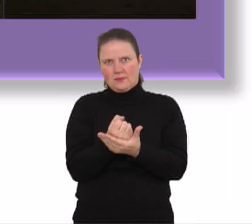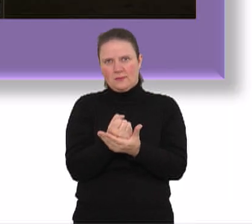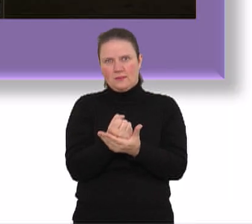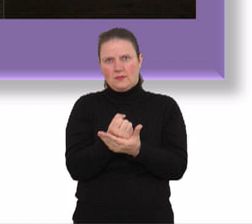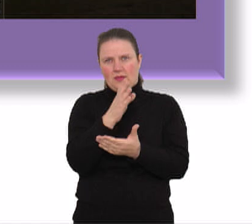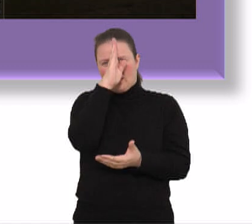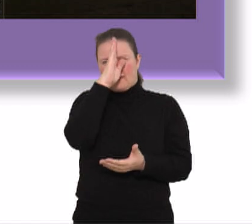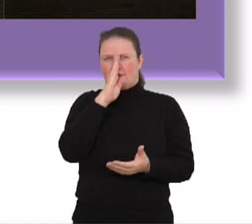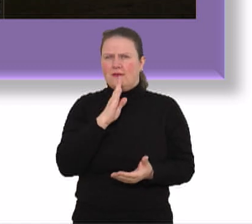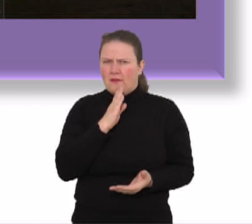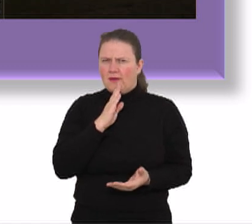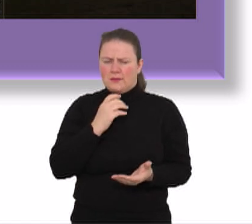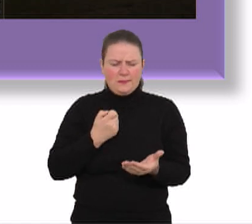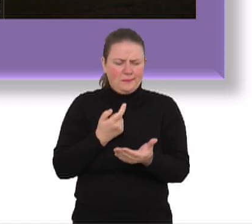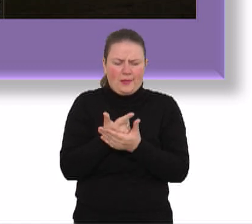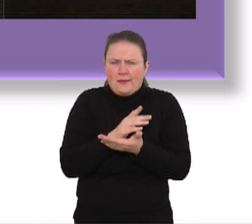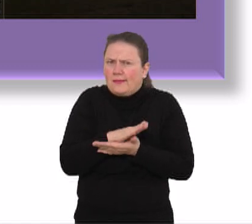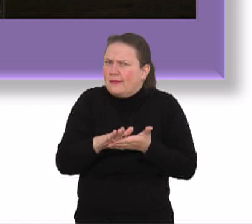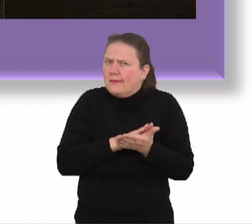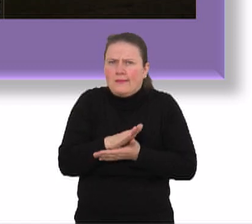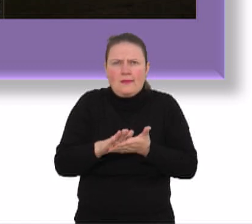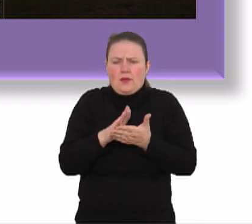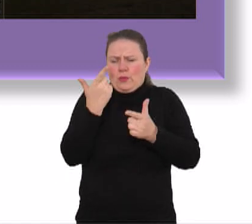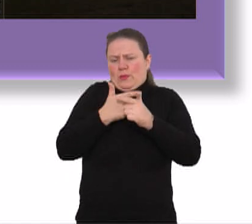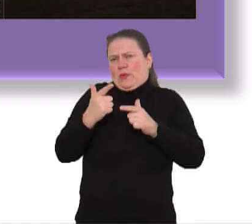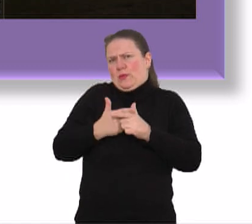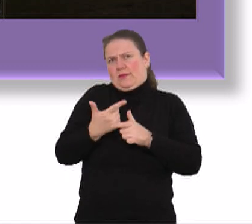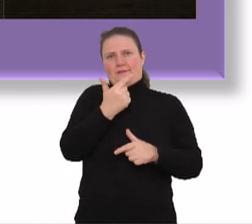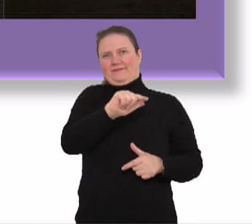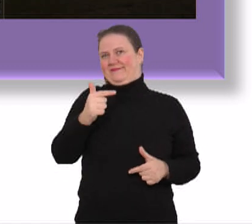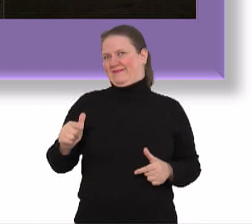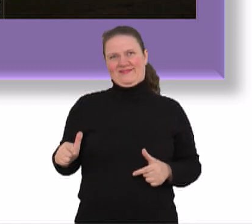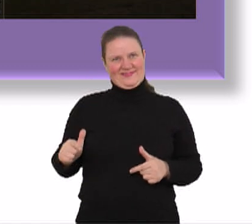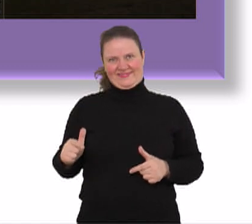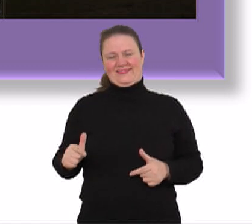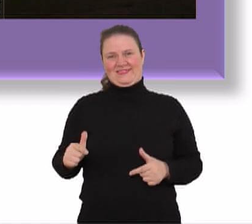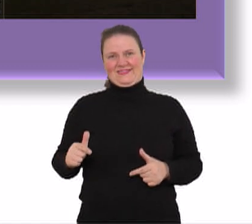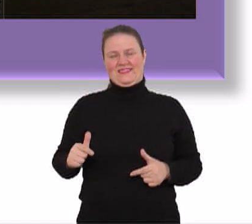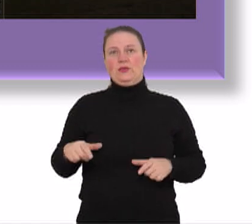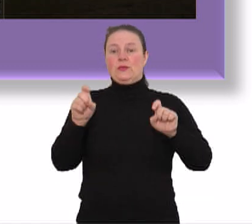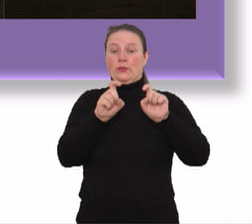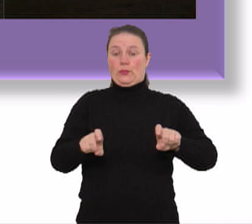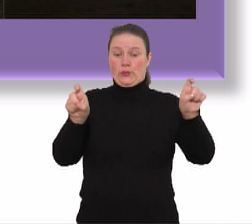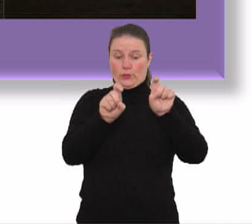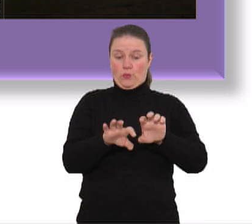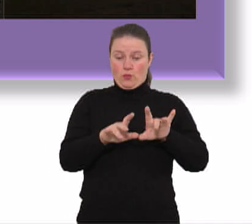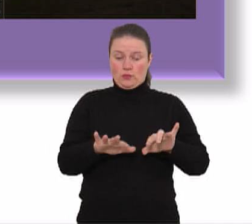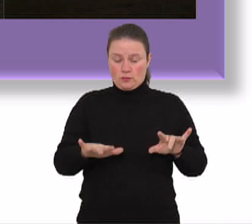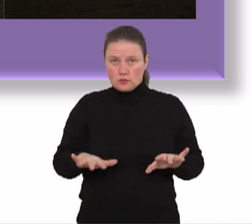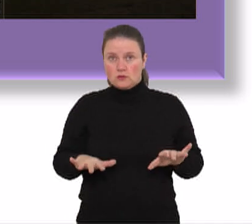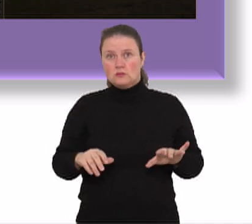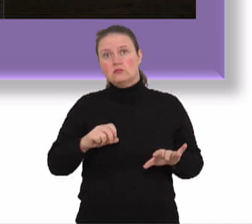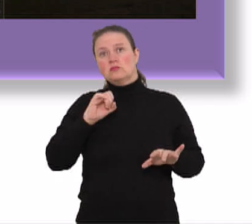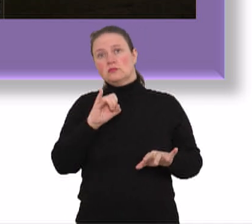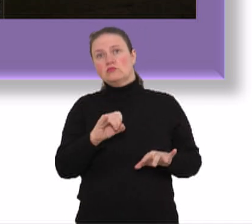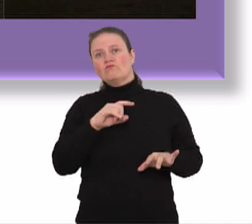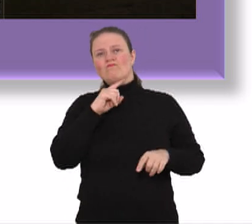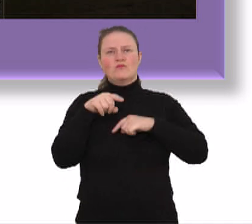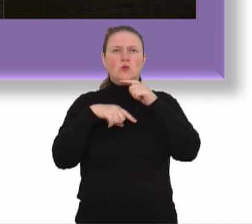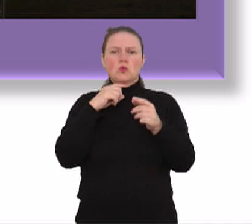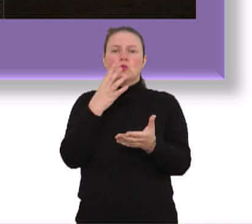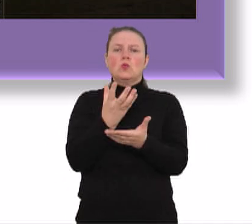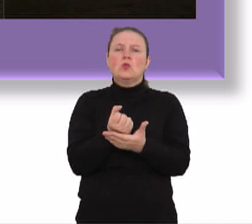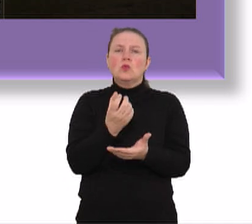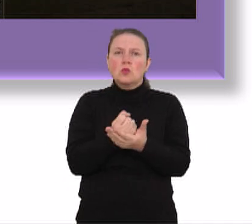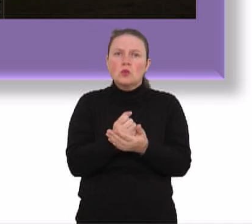é gratuito, não tem nenhum problema você ter no seu celular, no seu computador. E se você não tiver um computador que consegue baixá-lo,